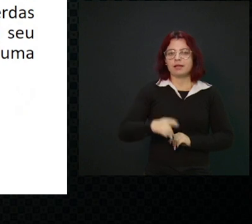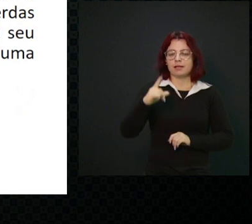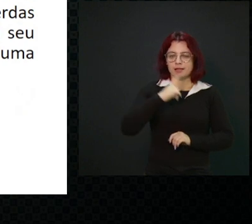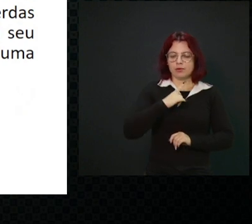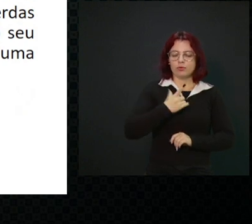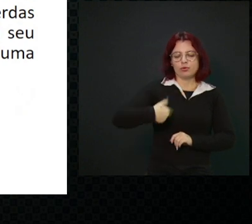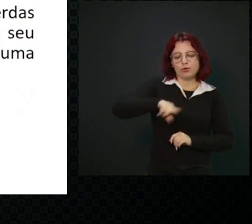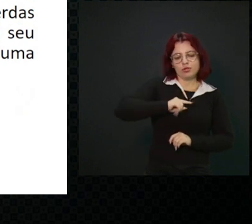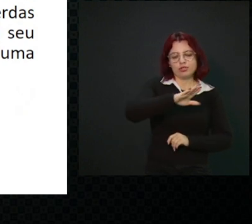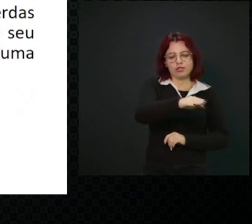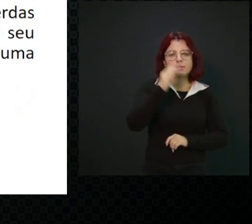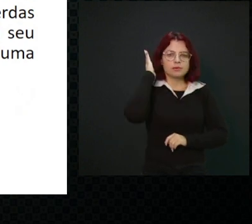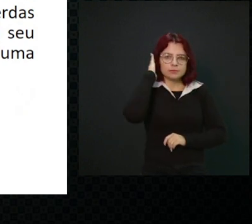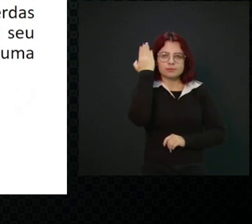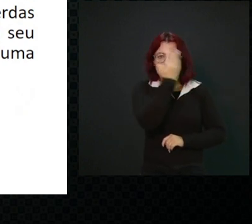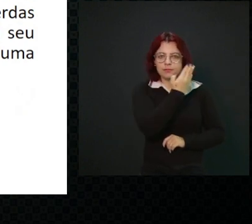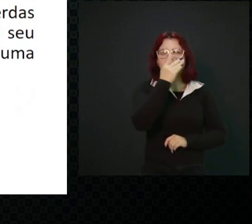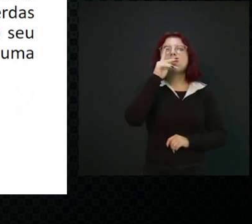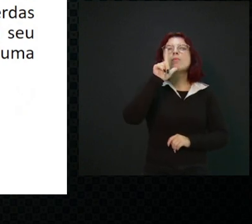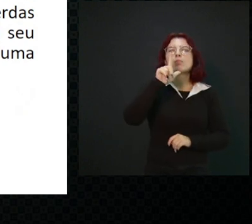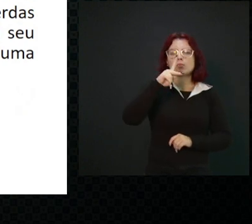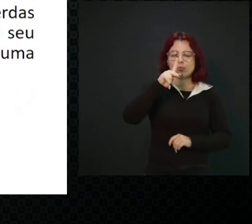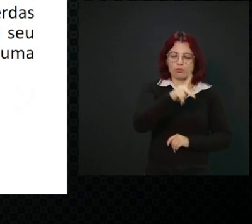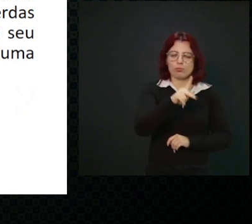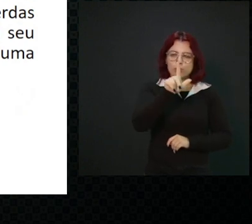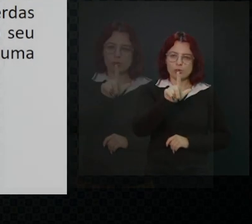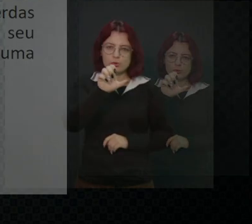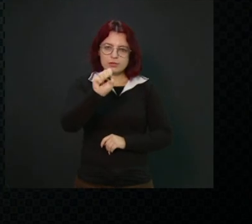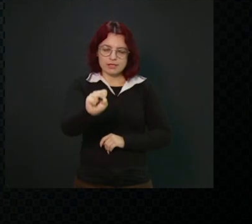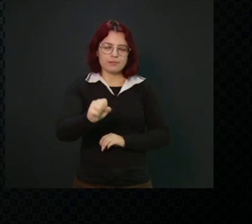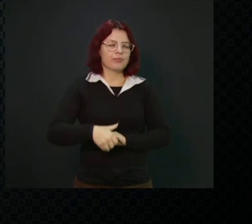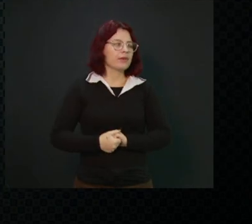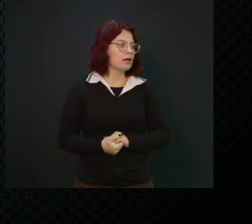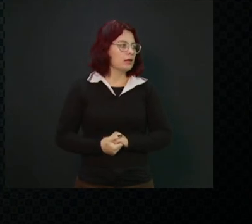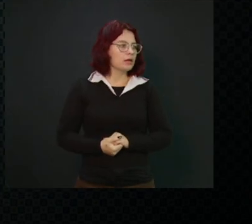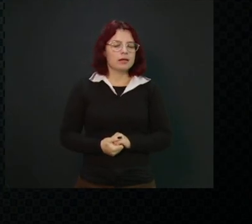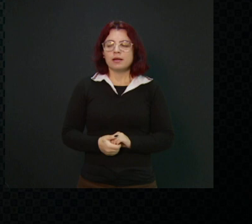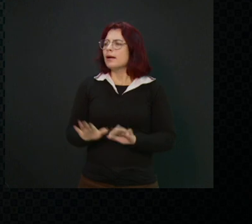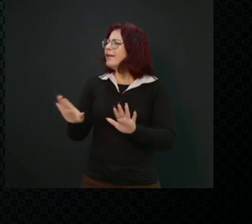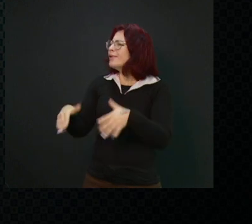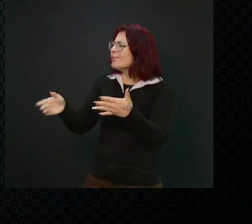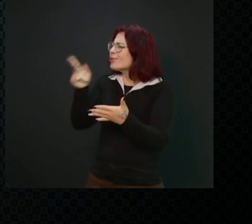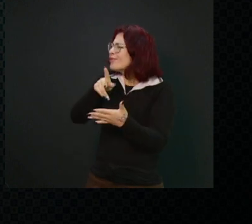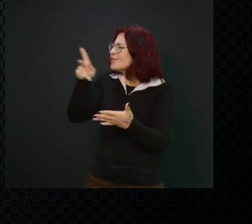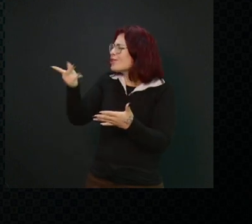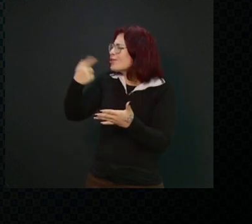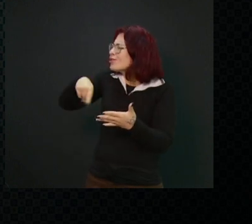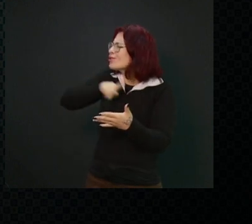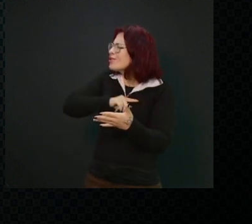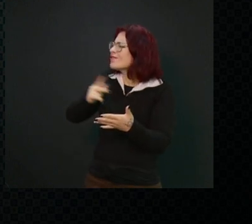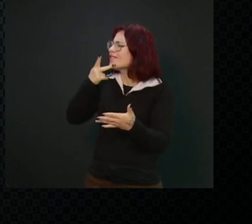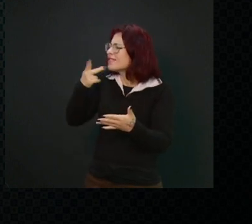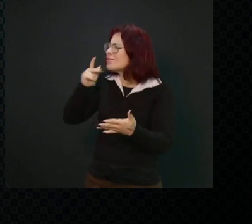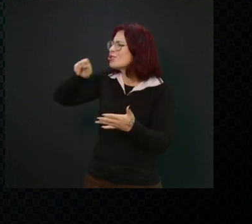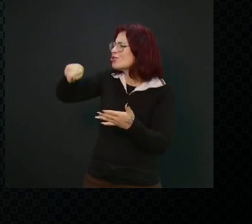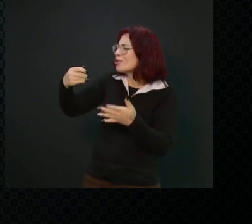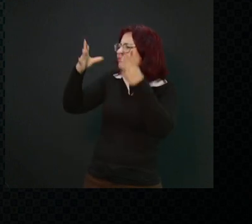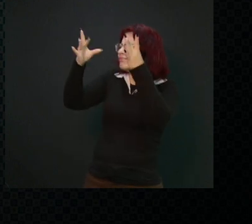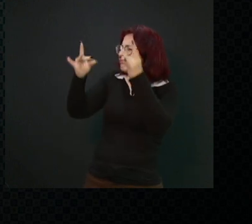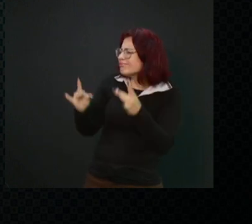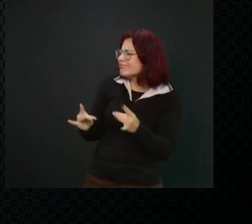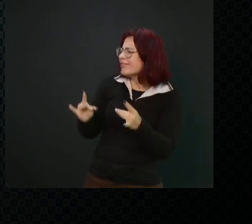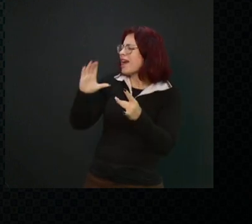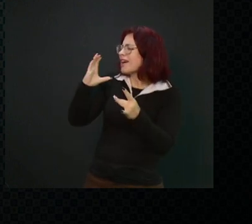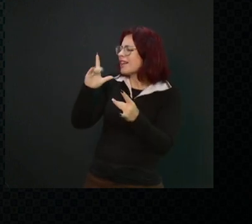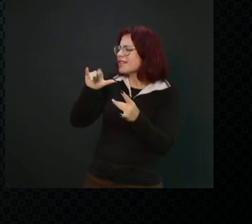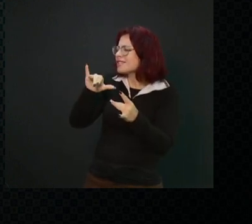plus. Legal. Professora, quando nós falamos sobre classificação